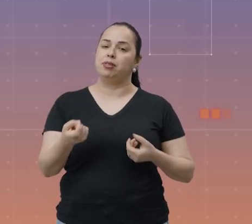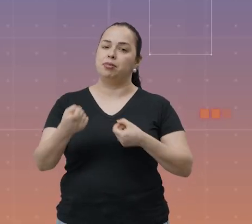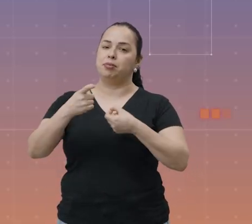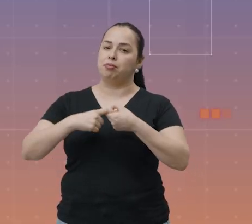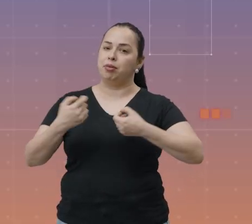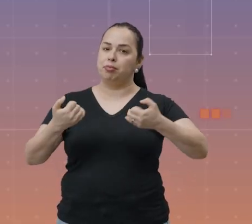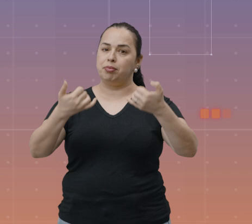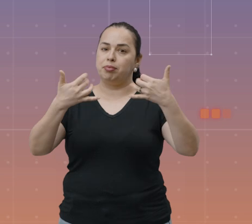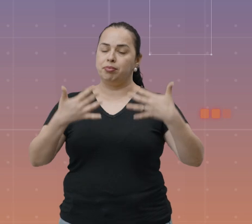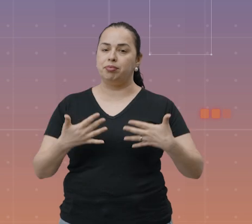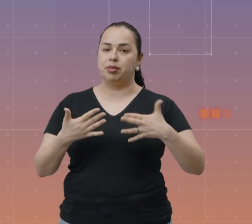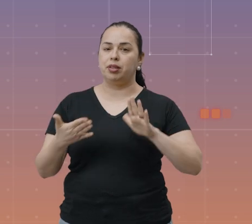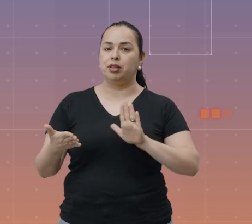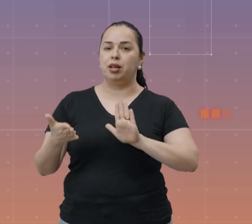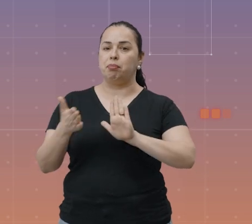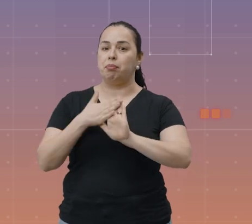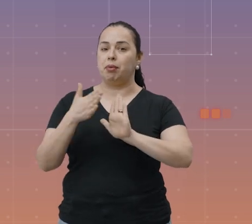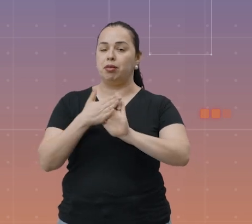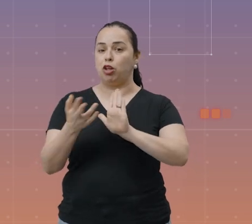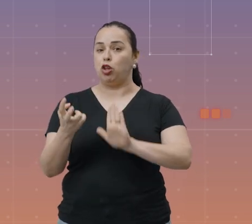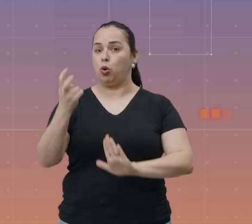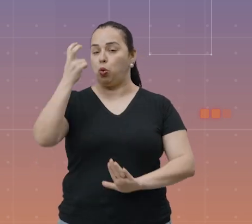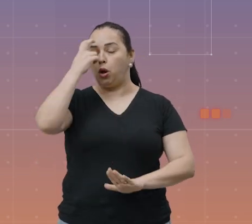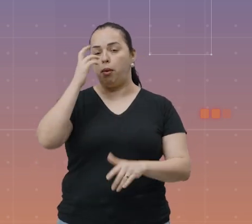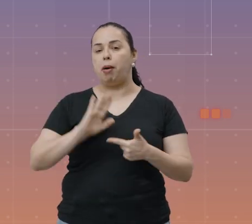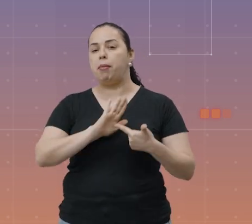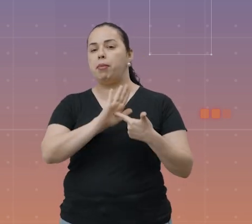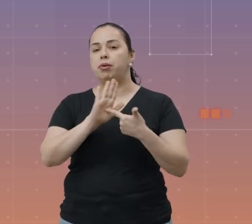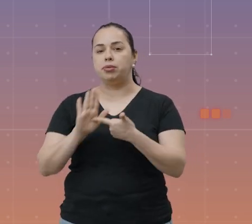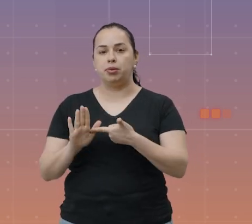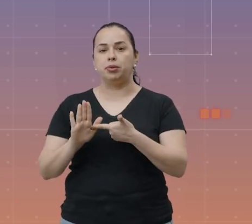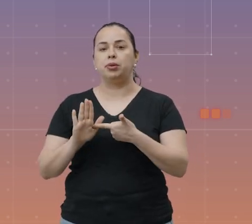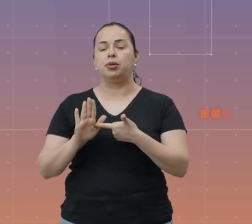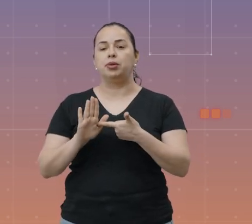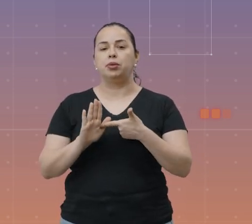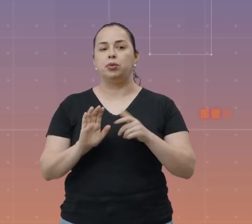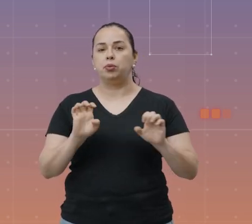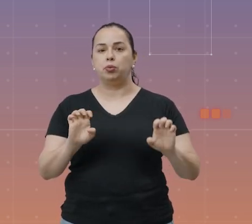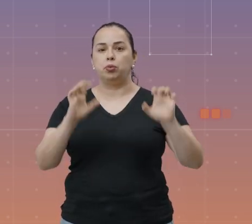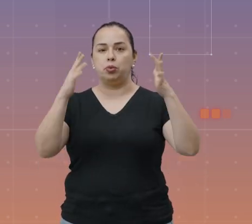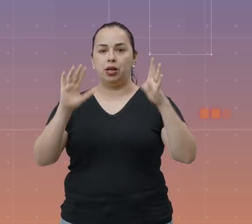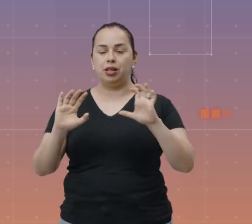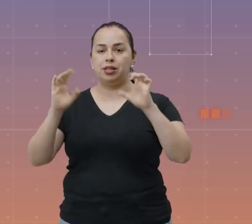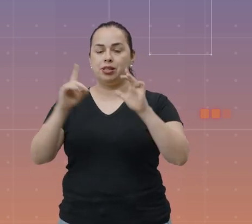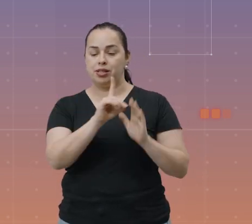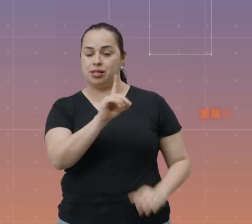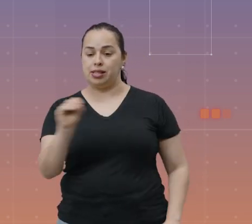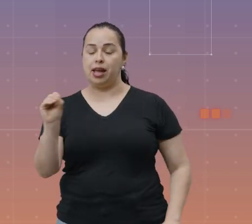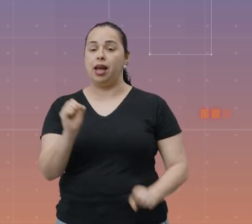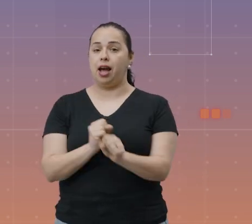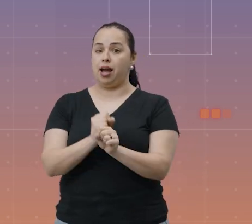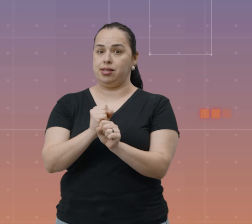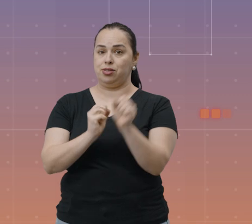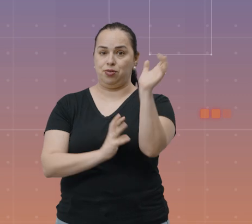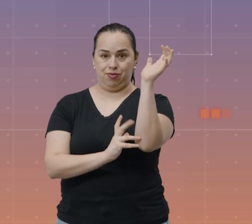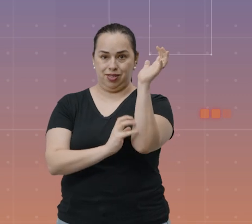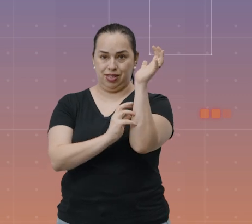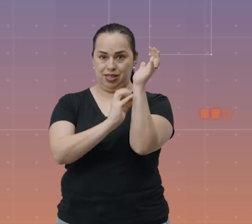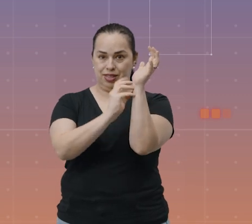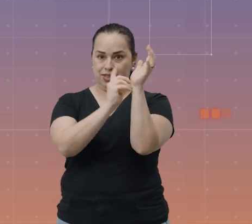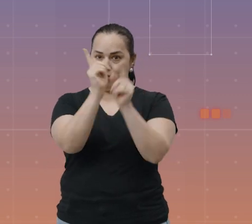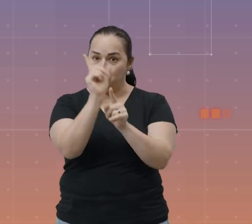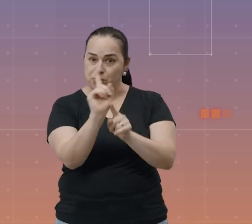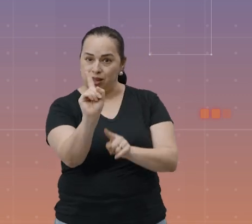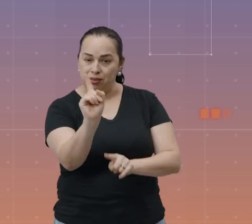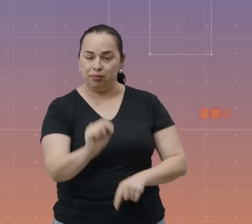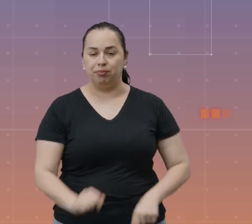volta vamos falar sobre a pauta da cultura e te mostrar como foram as comemorações dos 100 anos do Parque Vicentina